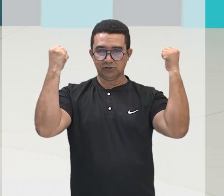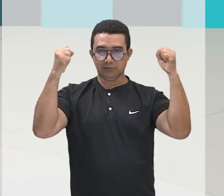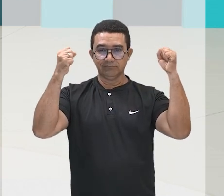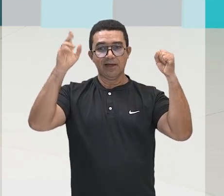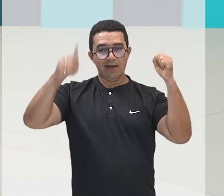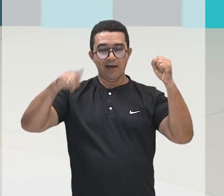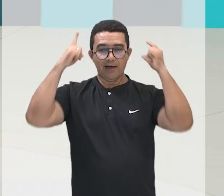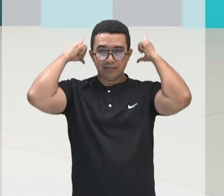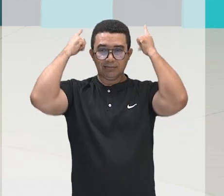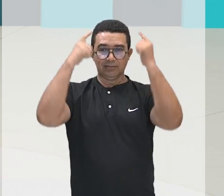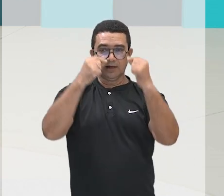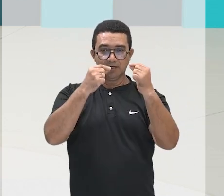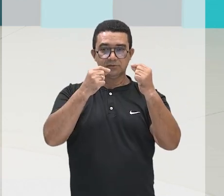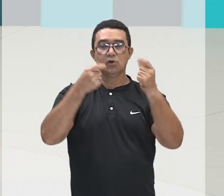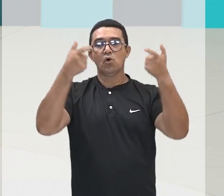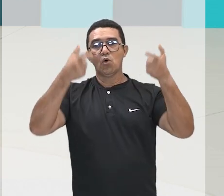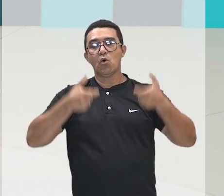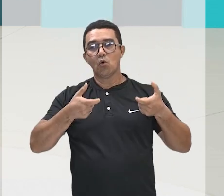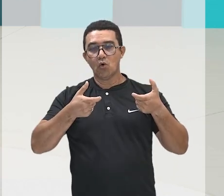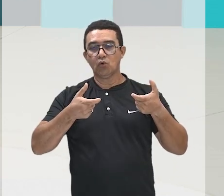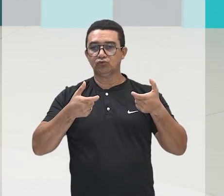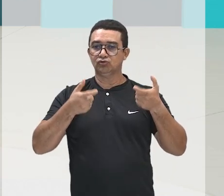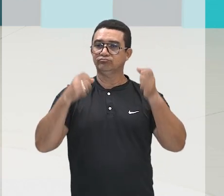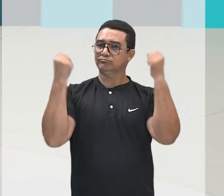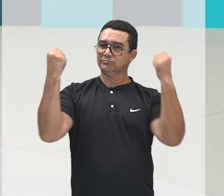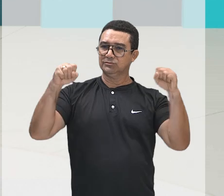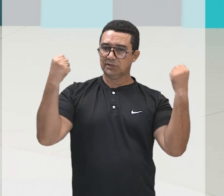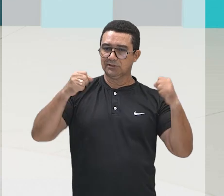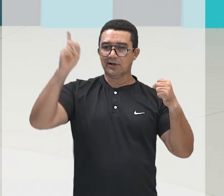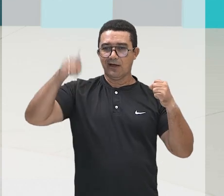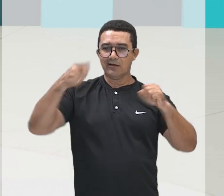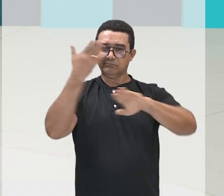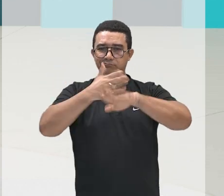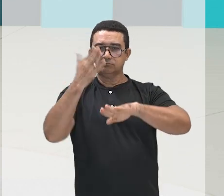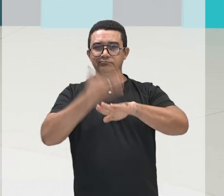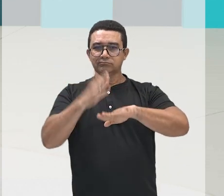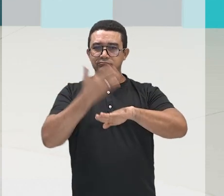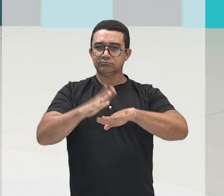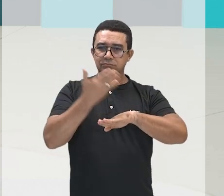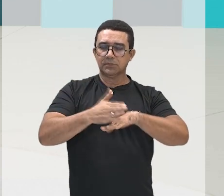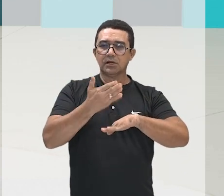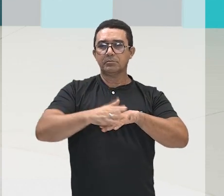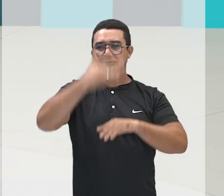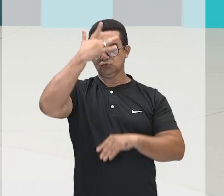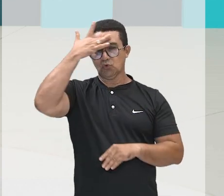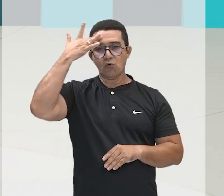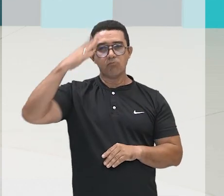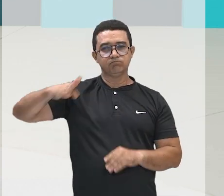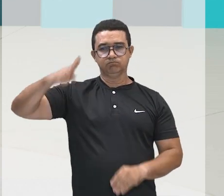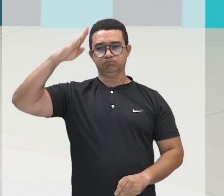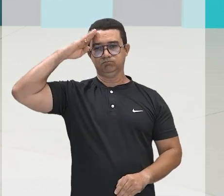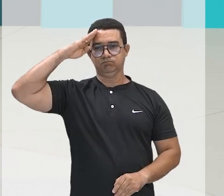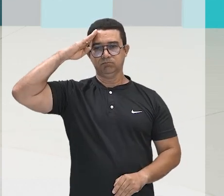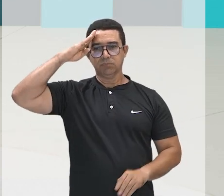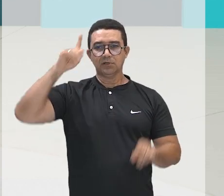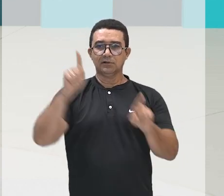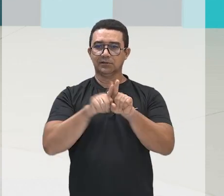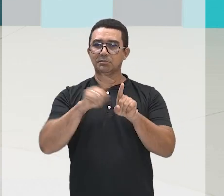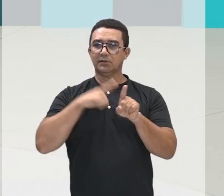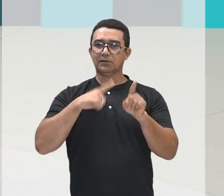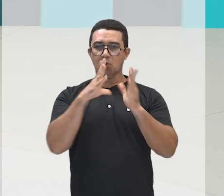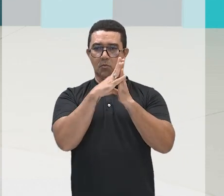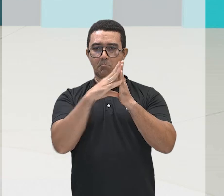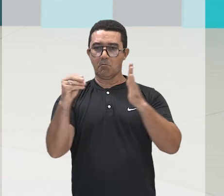Antiga, onde a ginástica era muito mais do que uma preparação militar, ela era também uma forma de se atingir